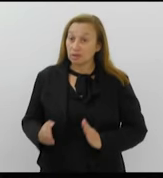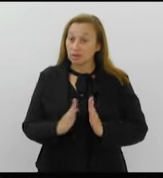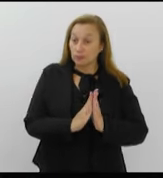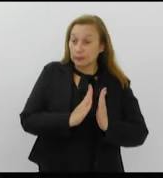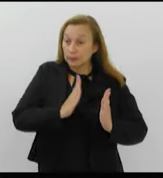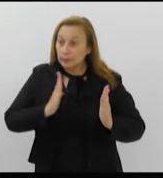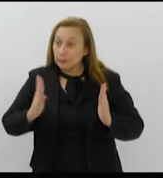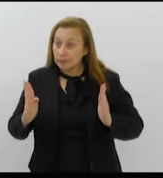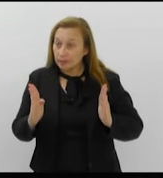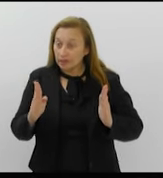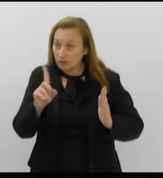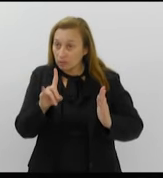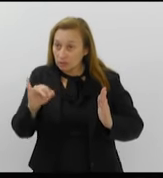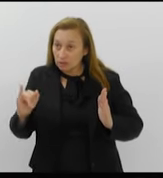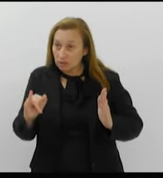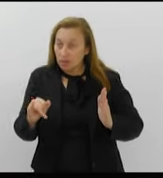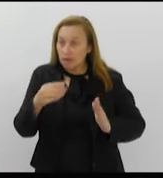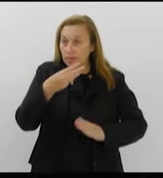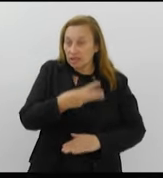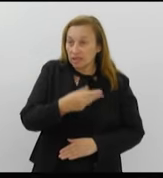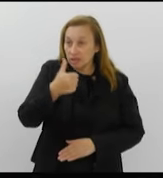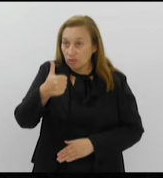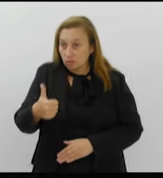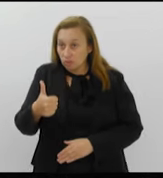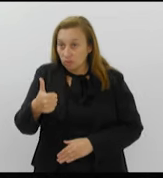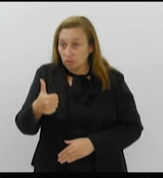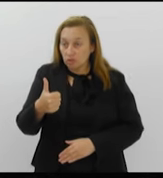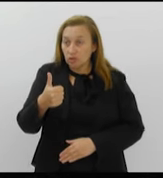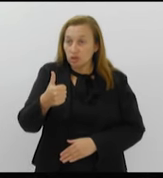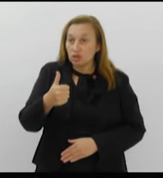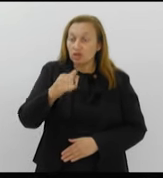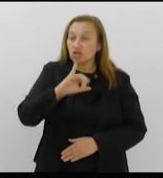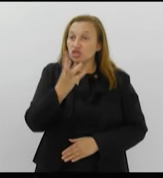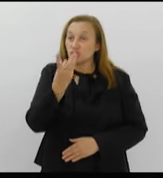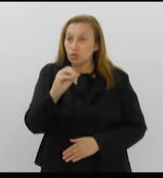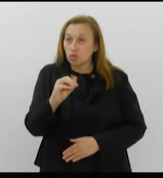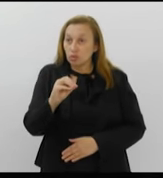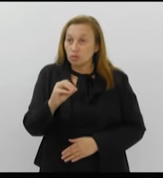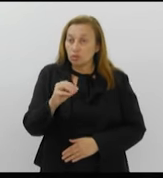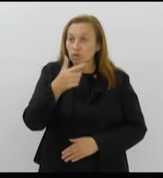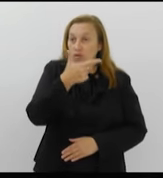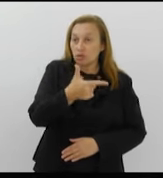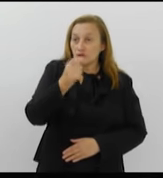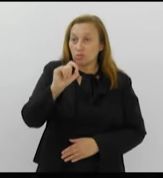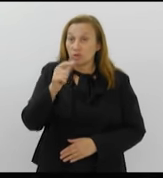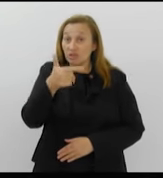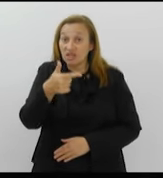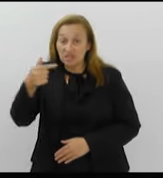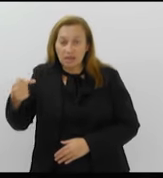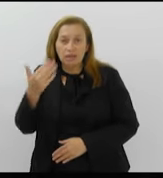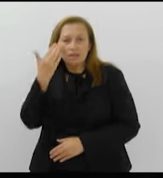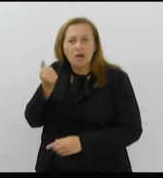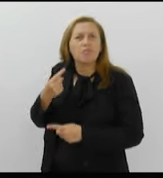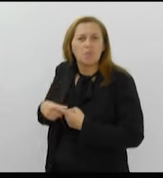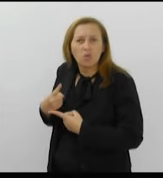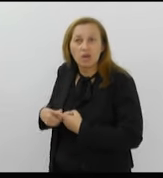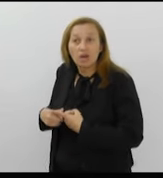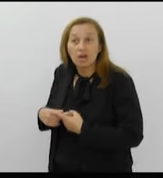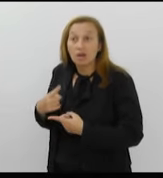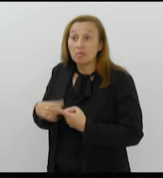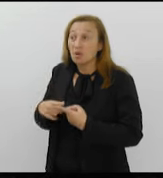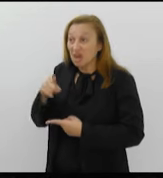data para 31 de julho de 2027. Sabe por quê? Porque ele não será